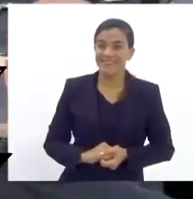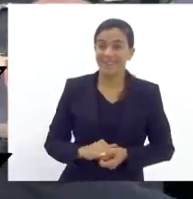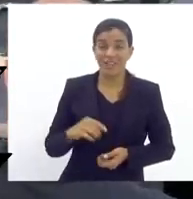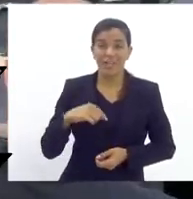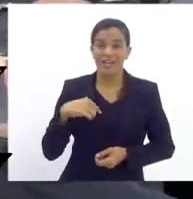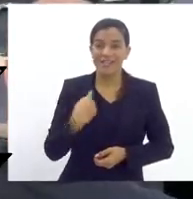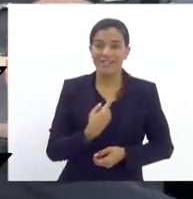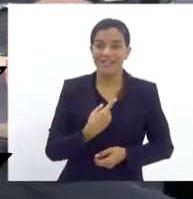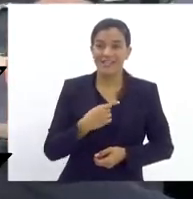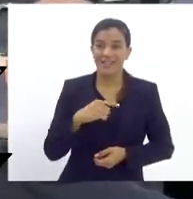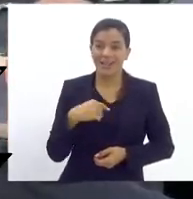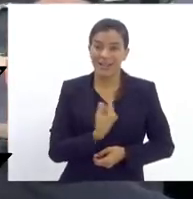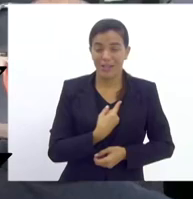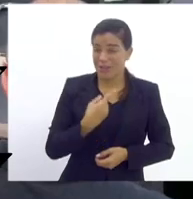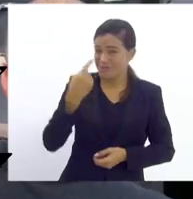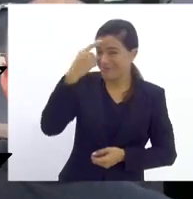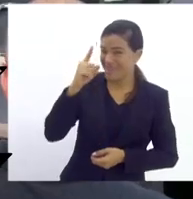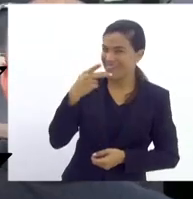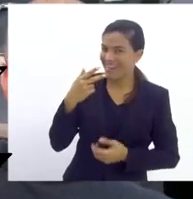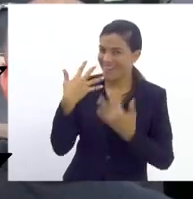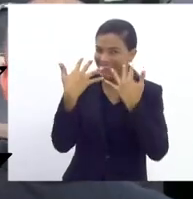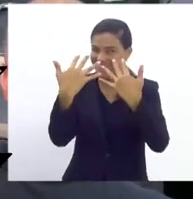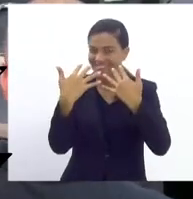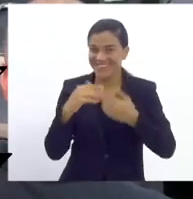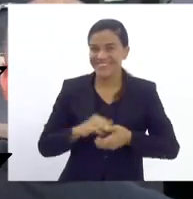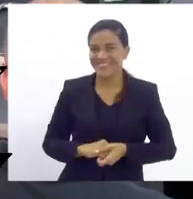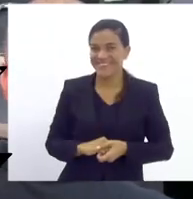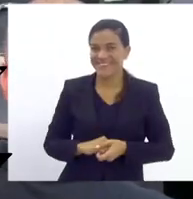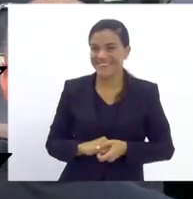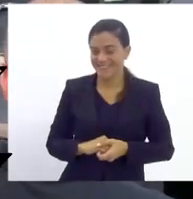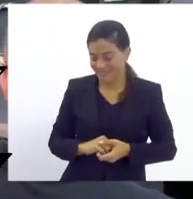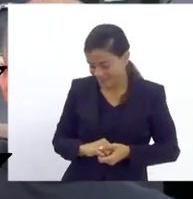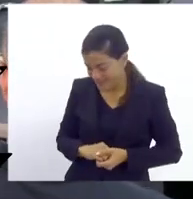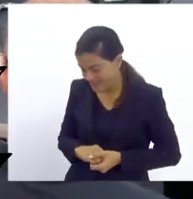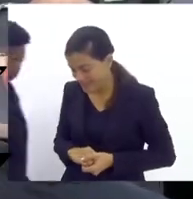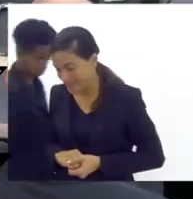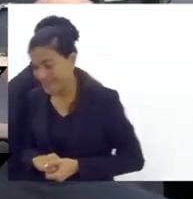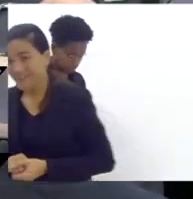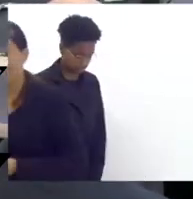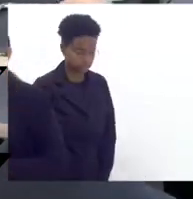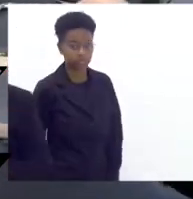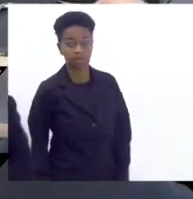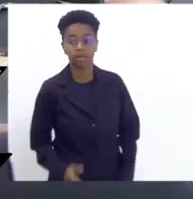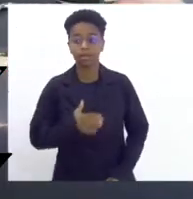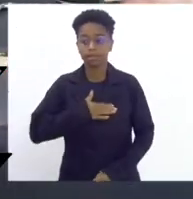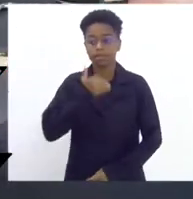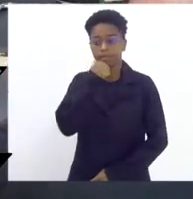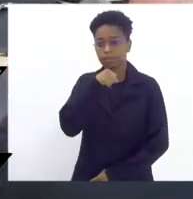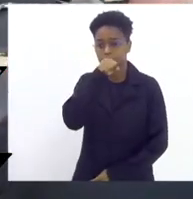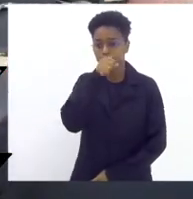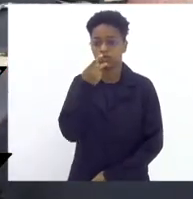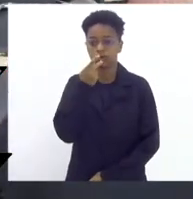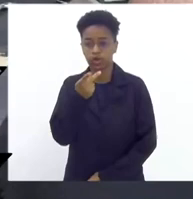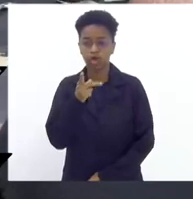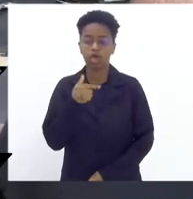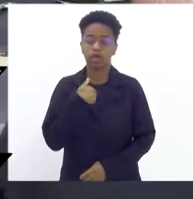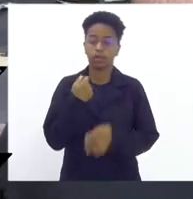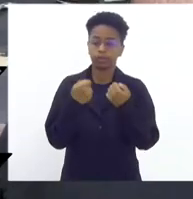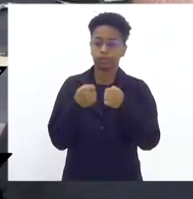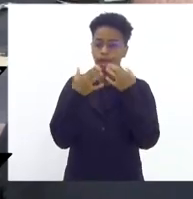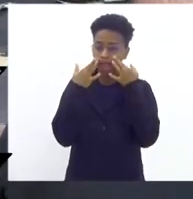a gente eu não sou muito bom de falar na frente de todo mundo então que a minha mãe falou tipo de prestar mais atenção